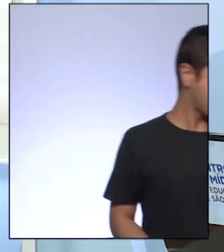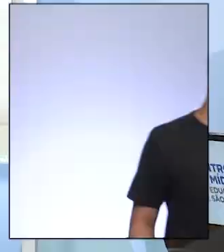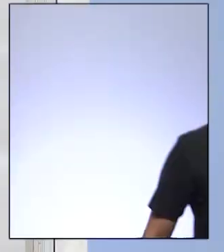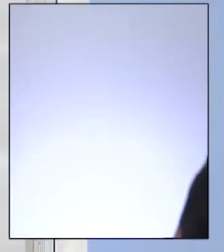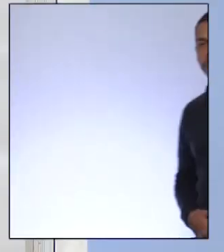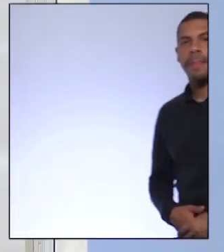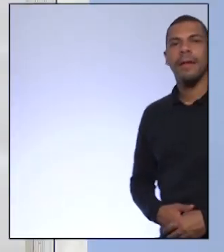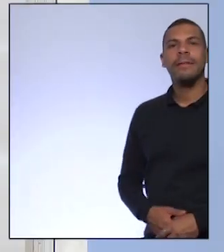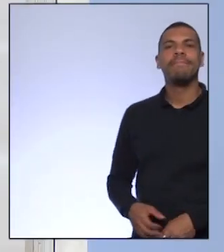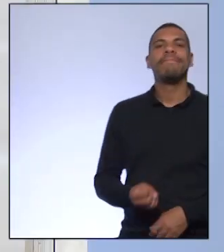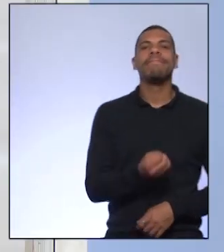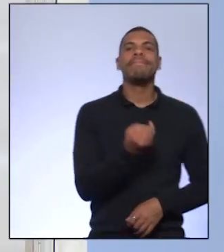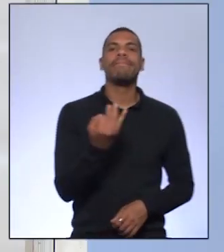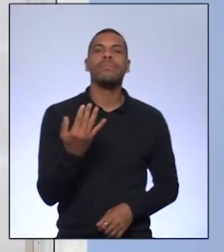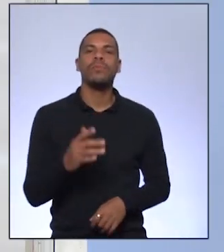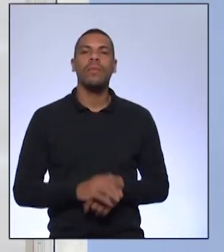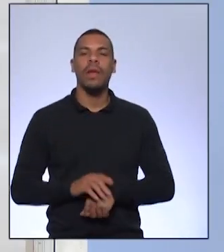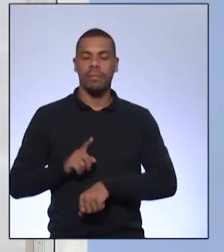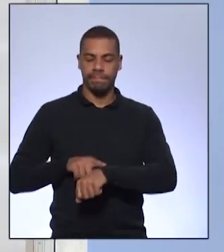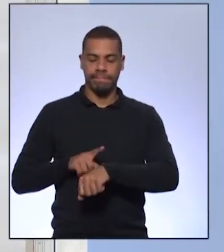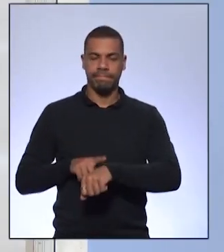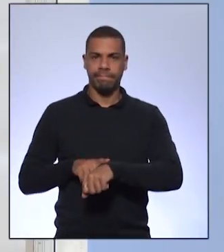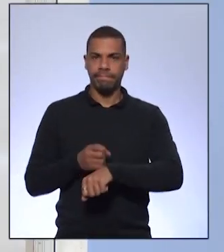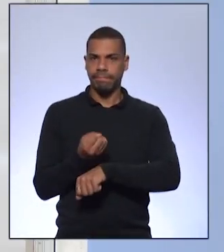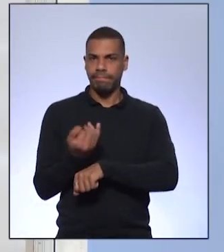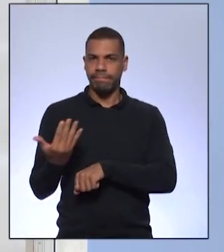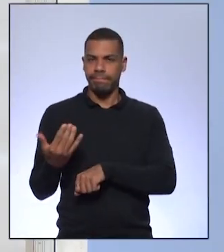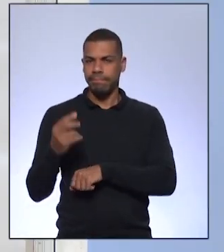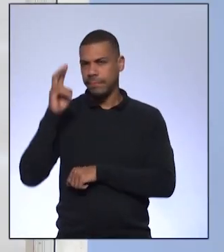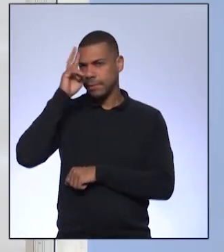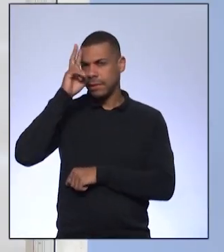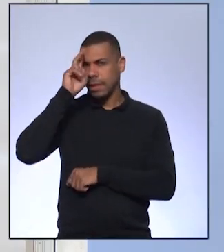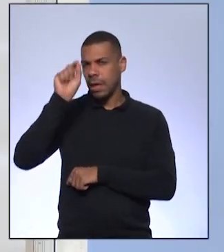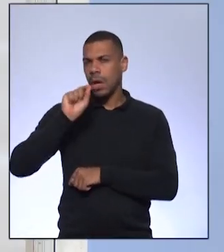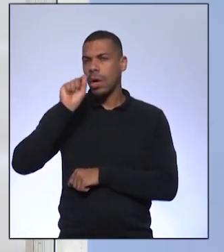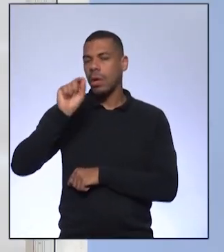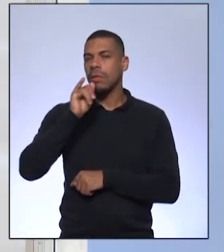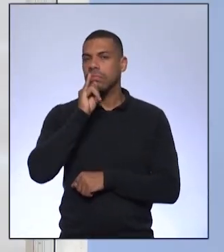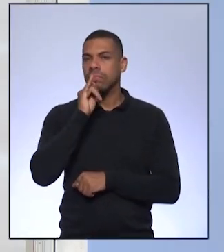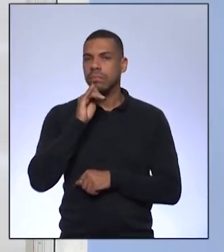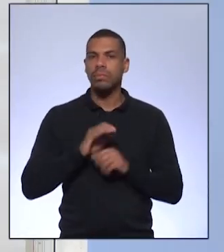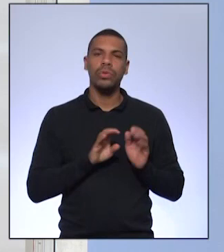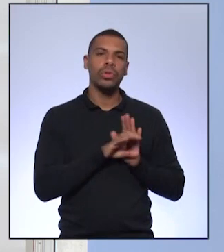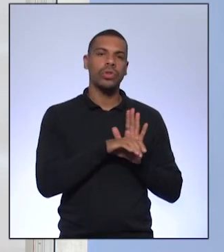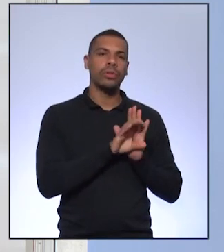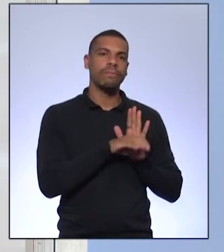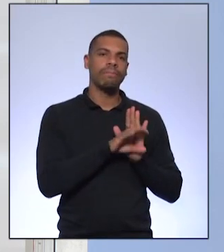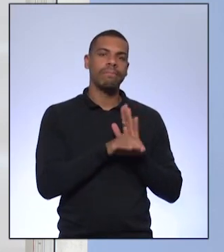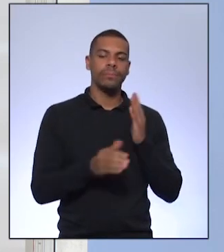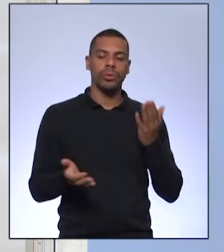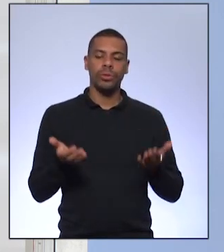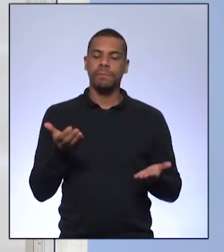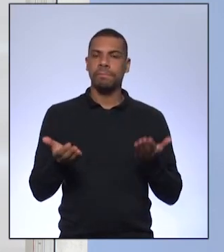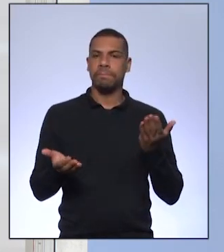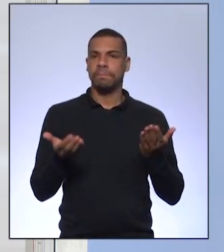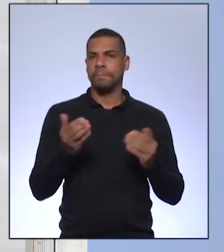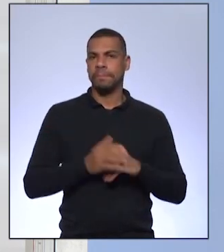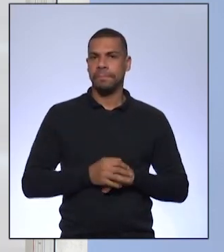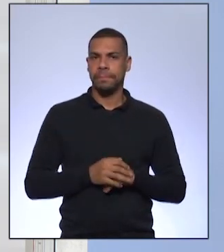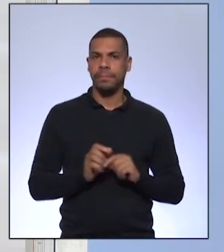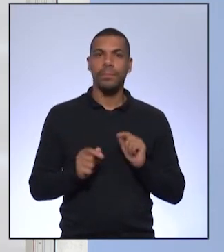a quantidade e o tempo. A gente pode lembrar de um conceito chamado proporcionalidade. E